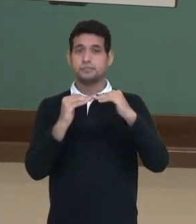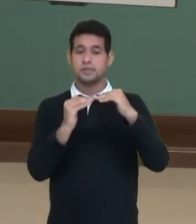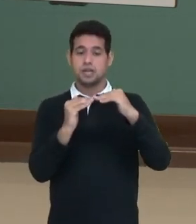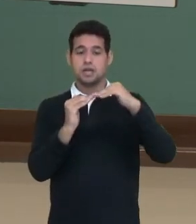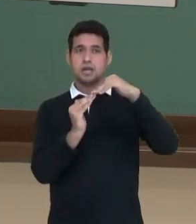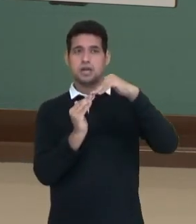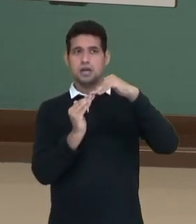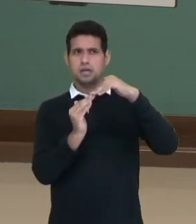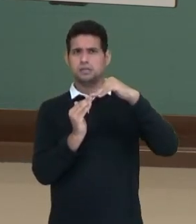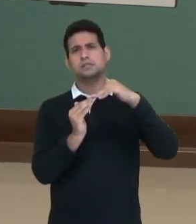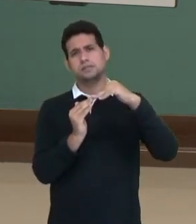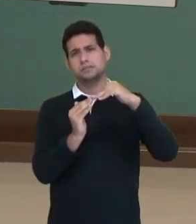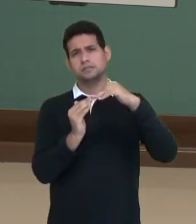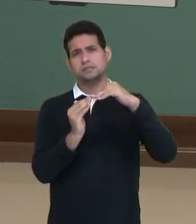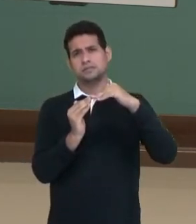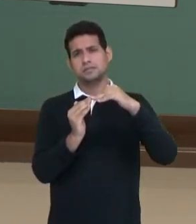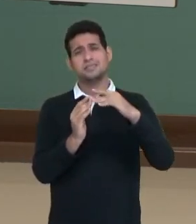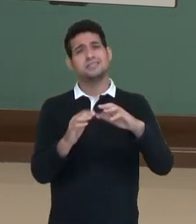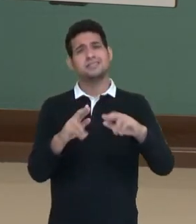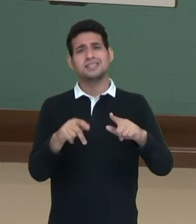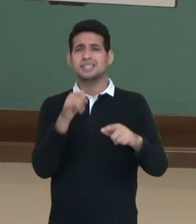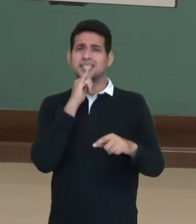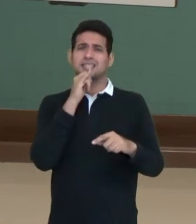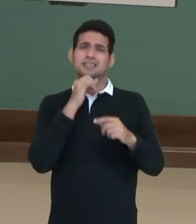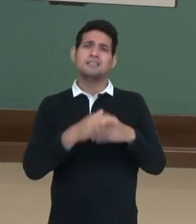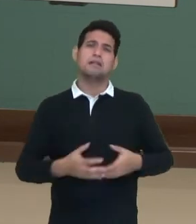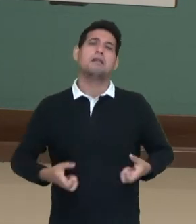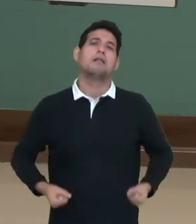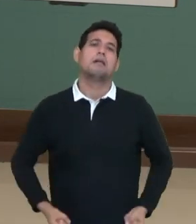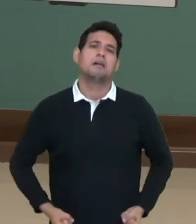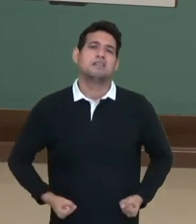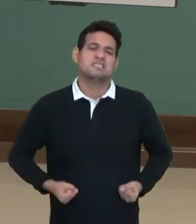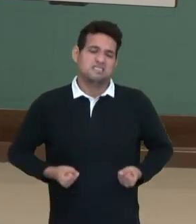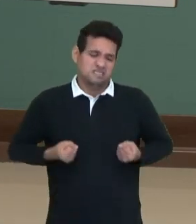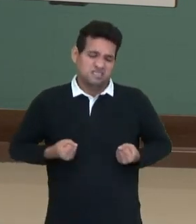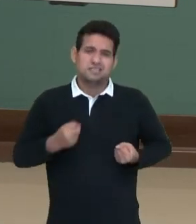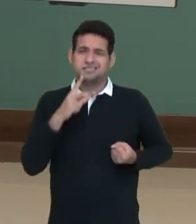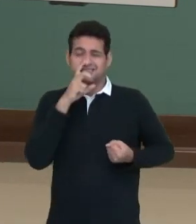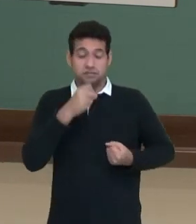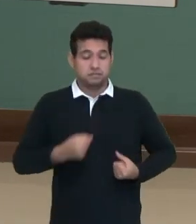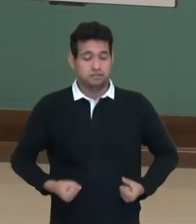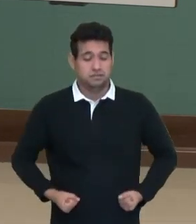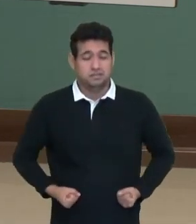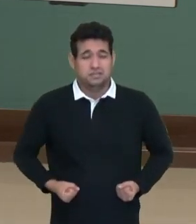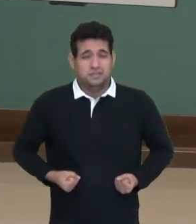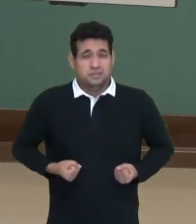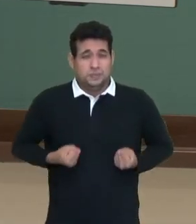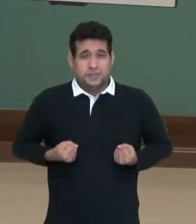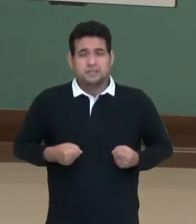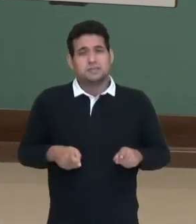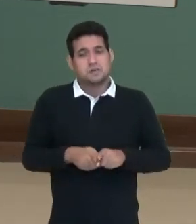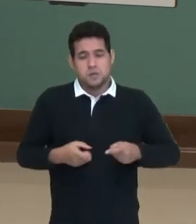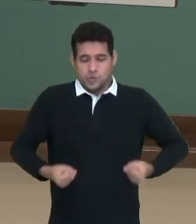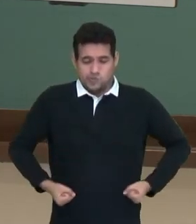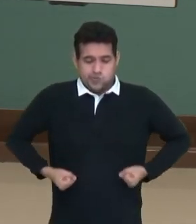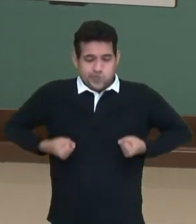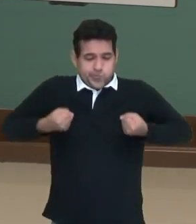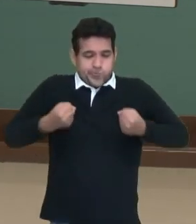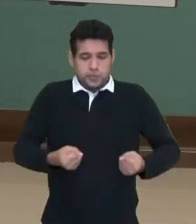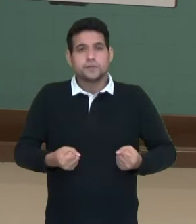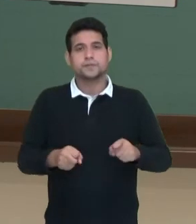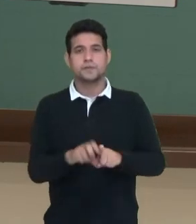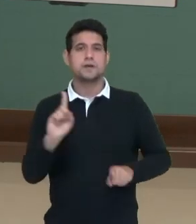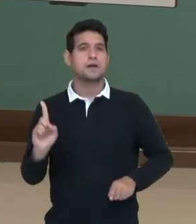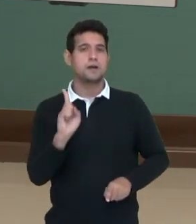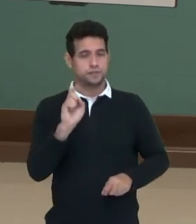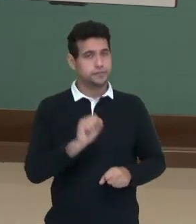elevar este objeto do que ter que pegar ele totalmente ali com um esforço bem maior para elevá-lo ali num ponto mais